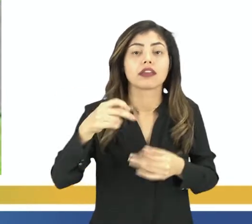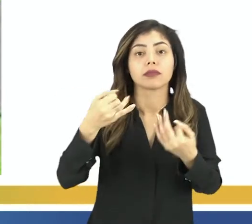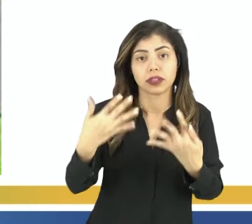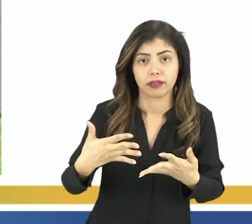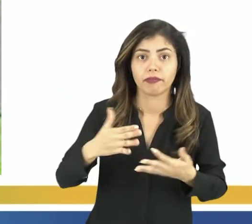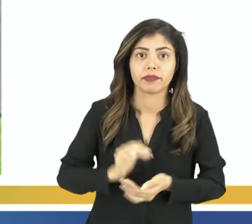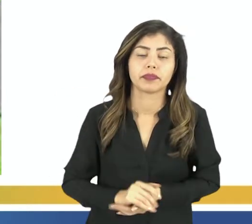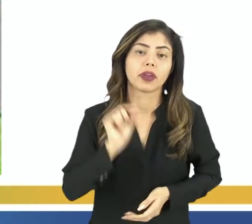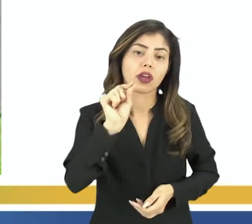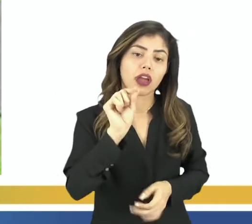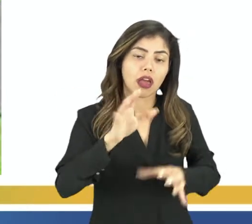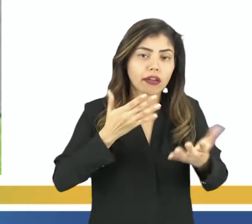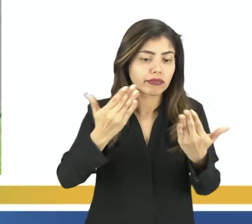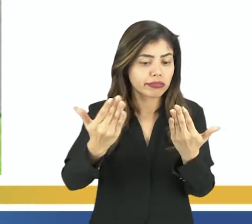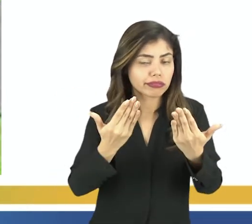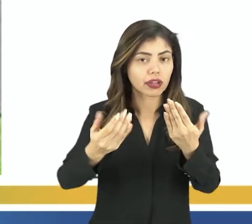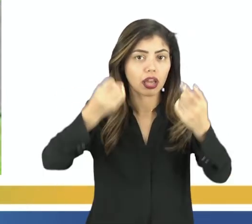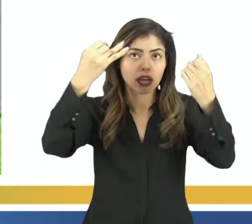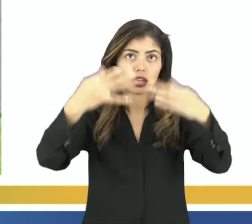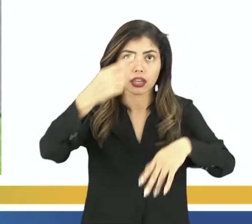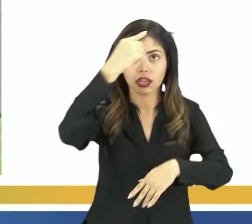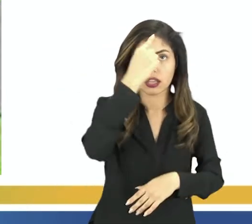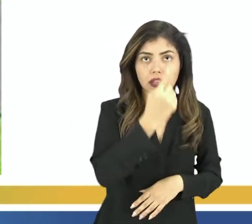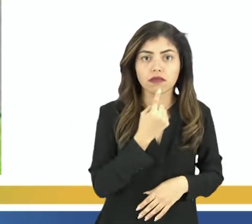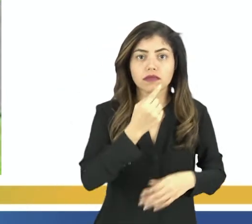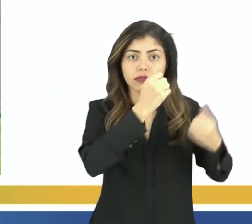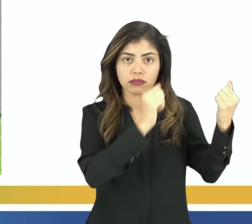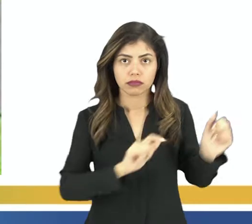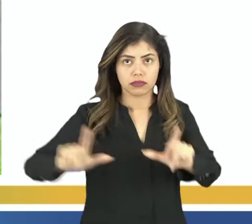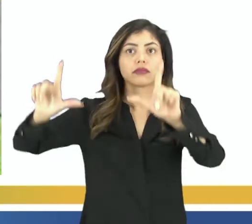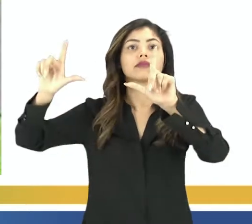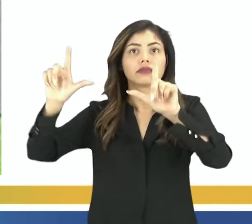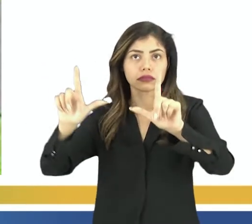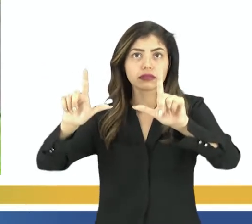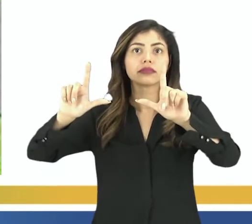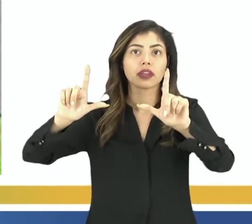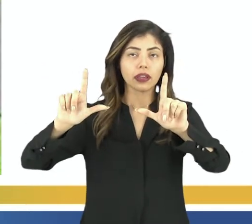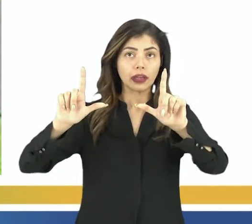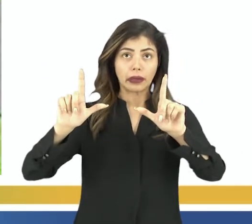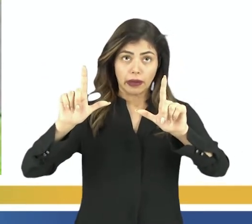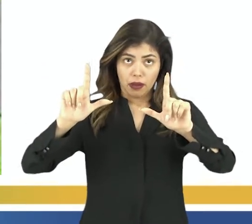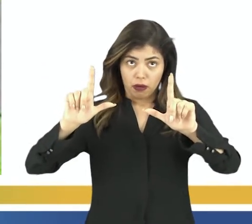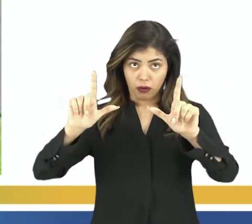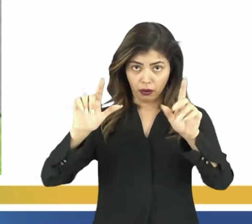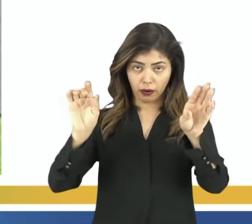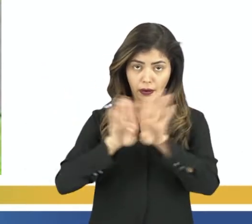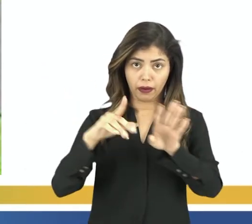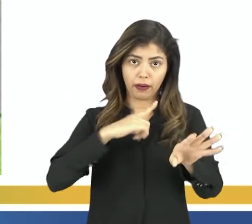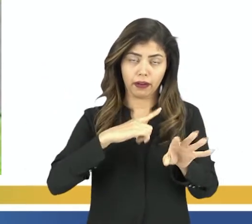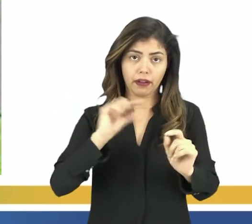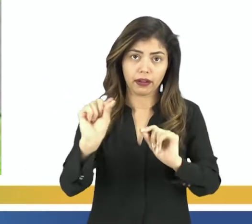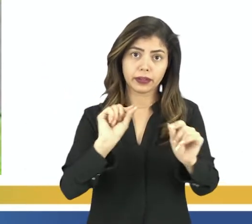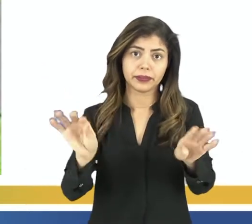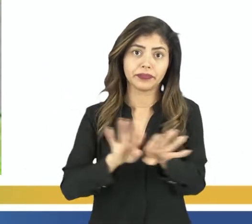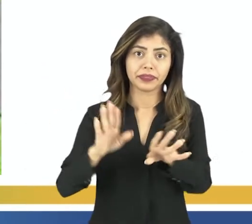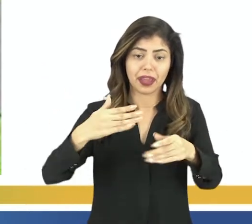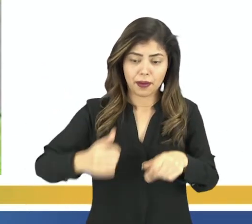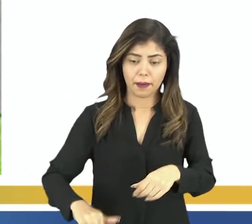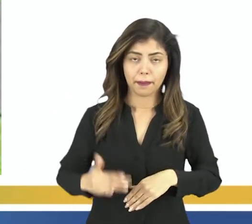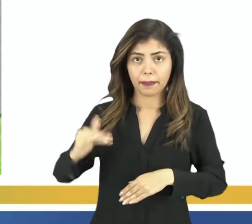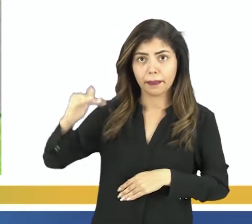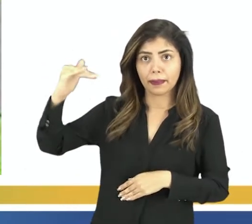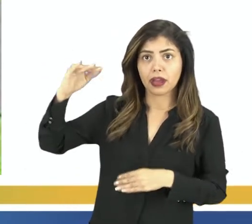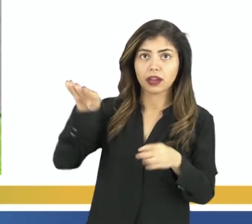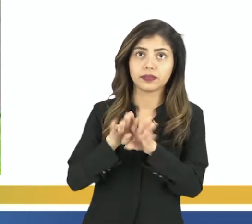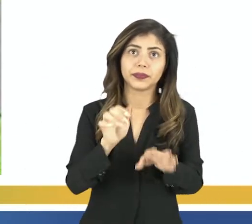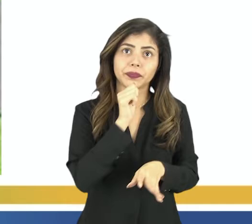idealizamos. Isso é o que está retratado aí na terceira imagem, quando aquele que já é grande, que já é maior, ainda acumulou